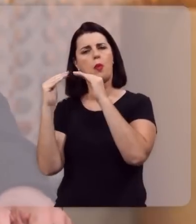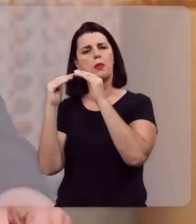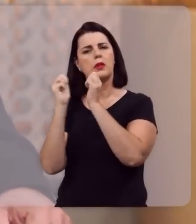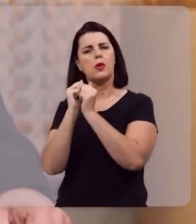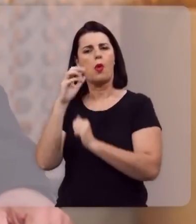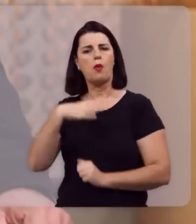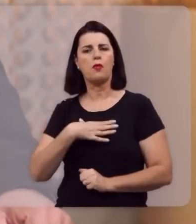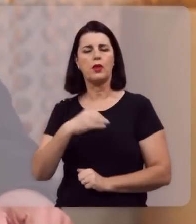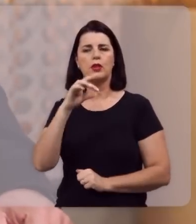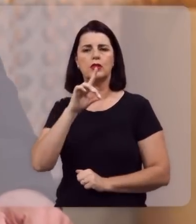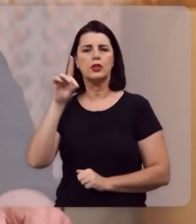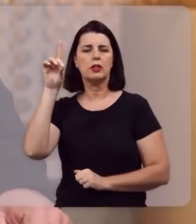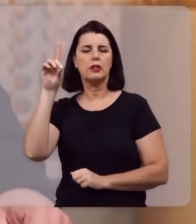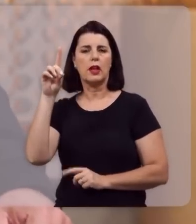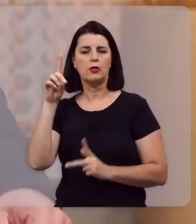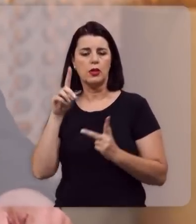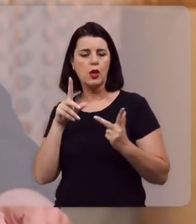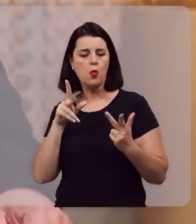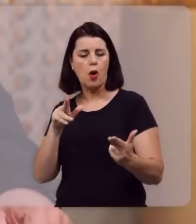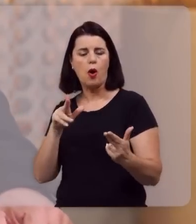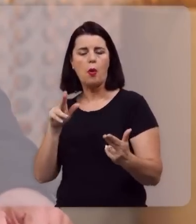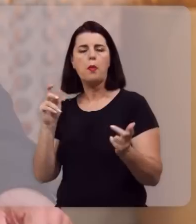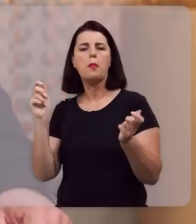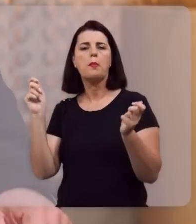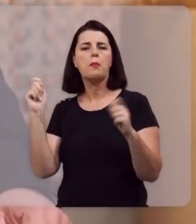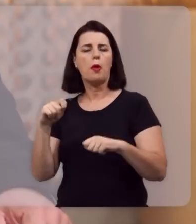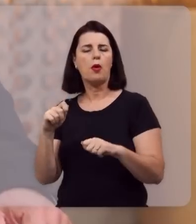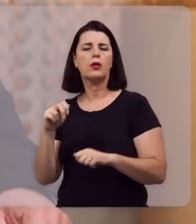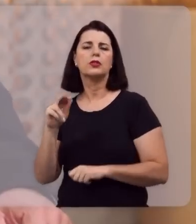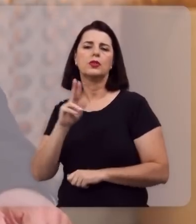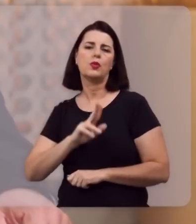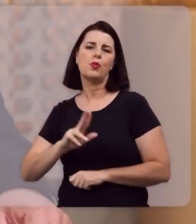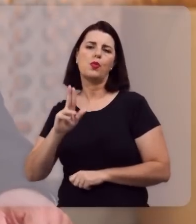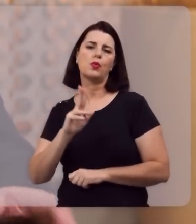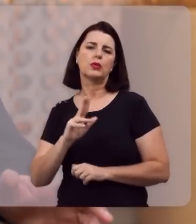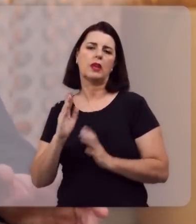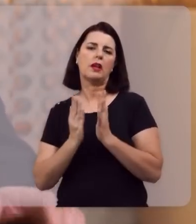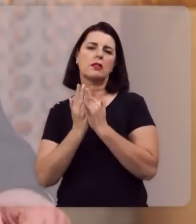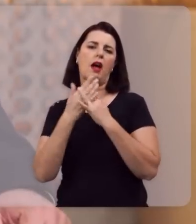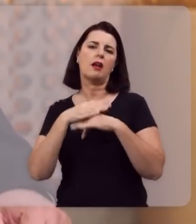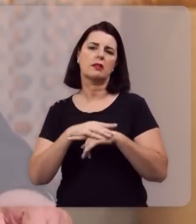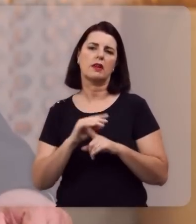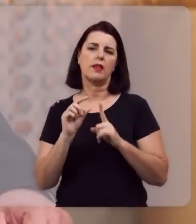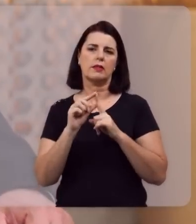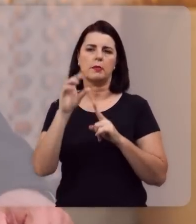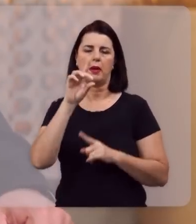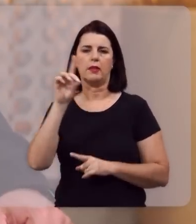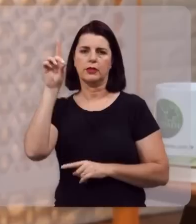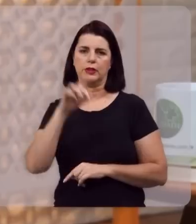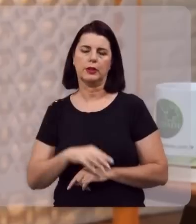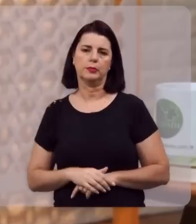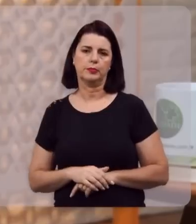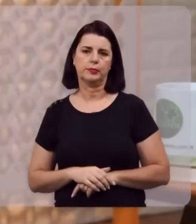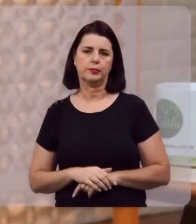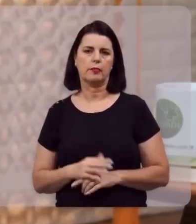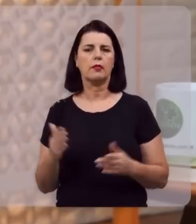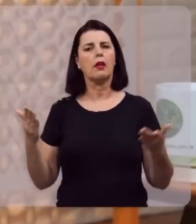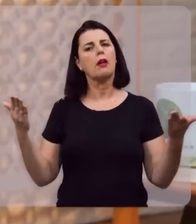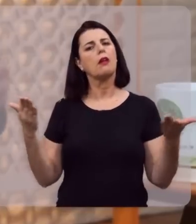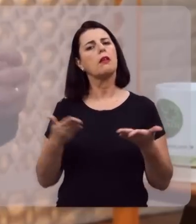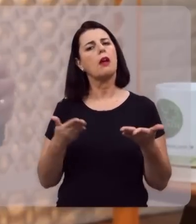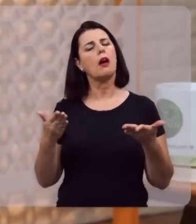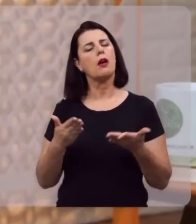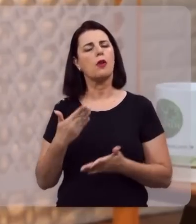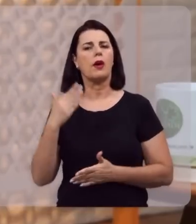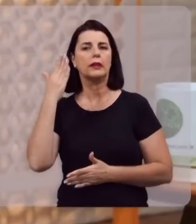de Deus, que é gente como a gente, pode então ser instrumento desse Filho de Deus diante dessas adversidades. E agora, reverendo Davi,